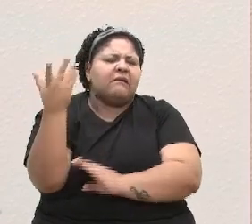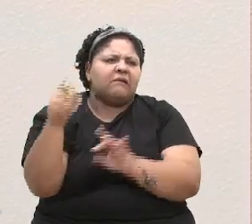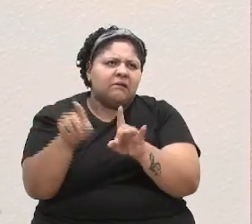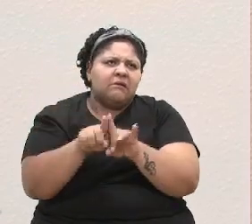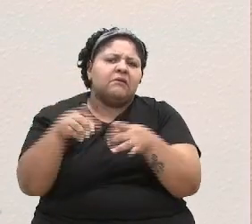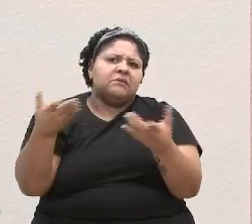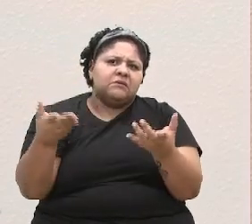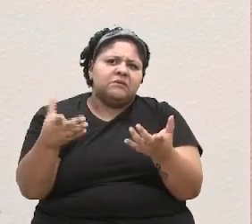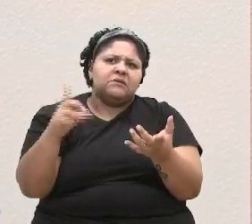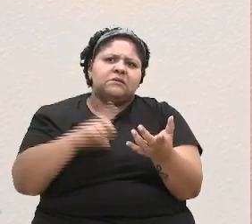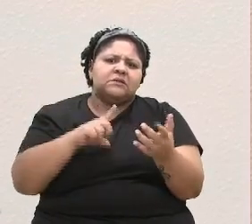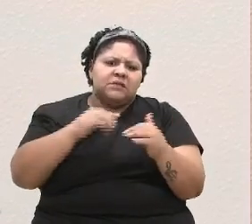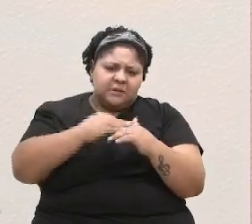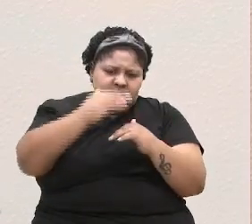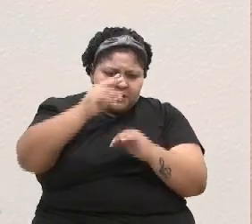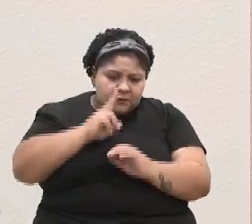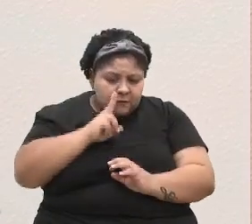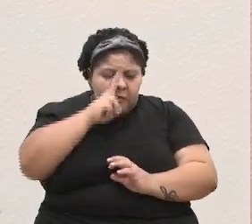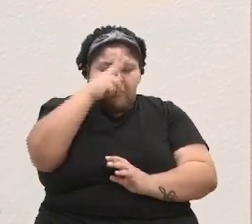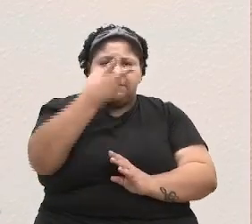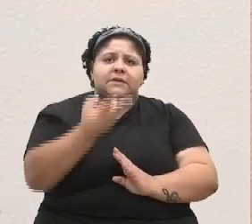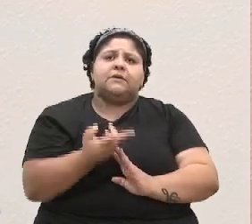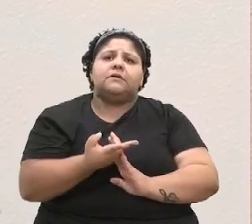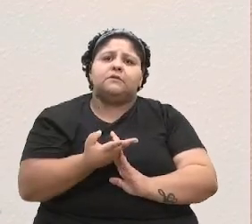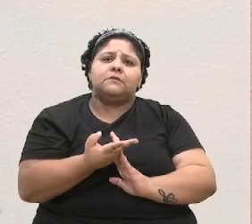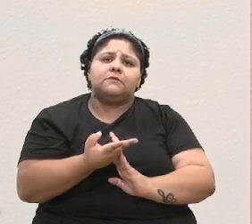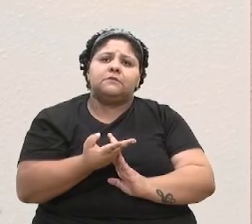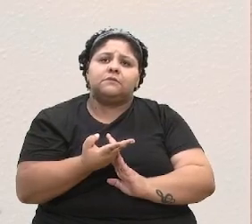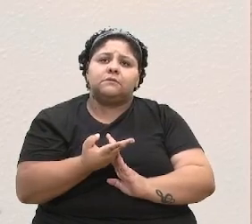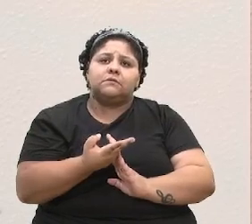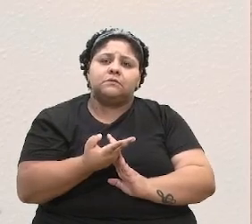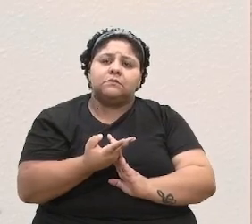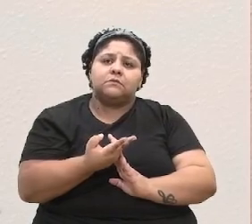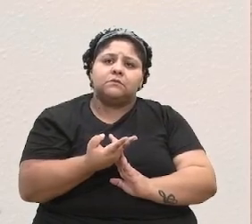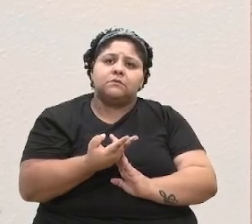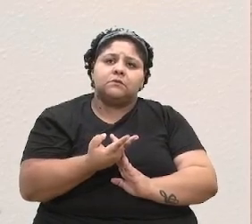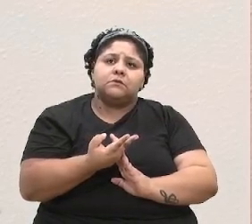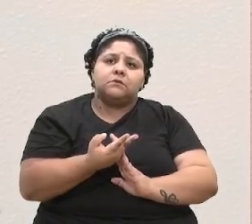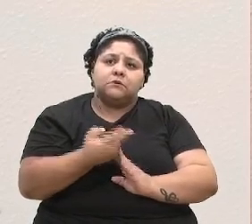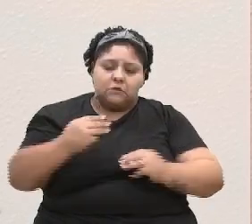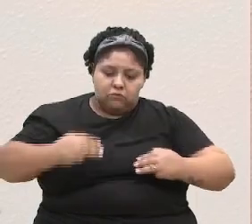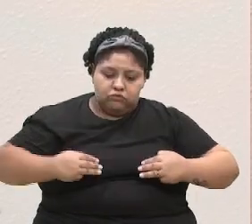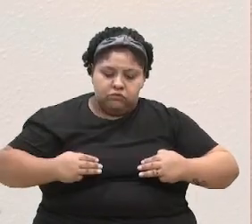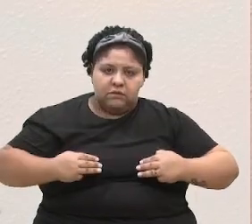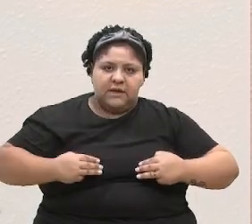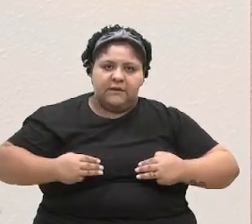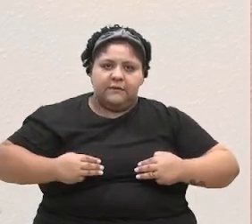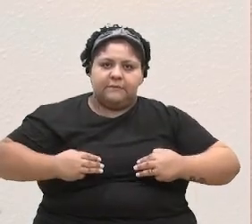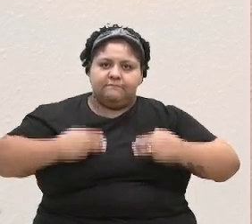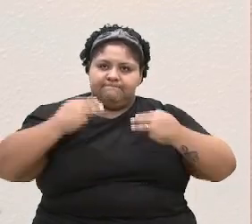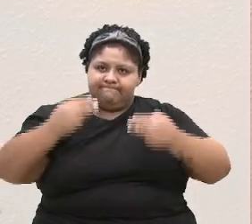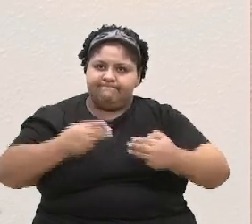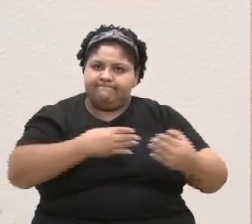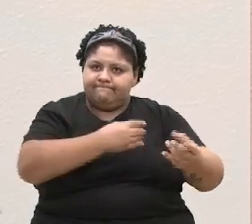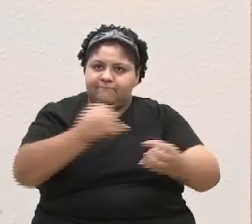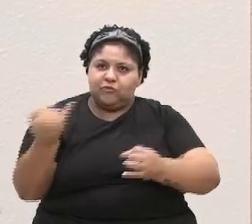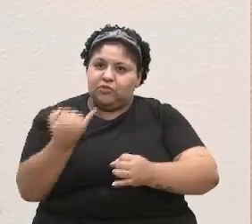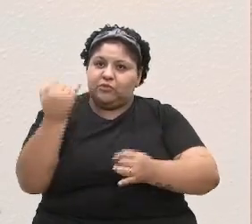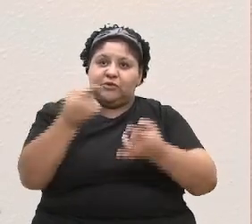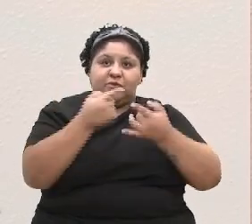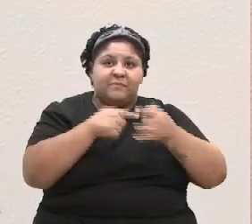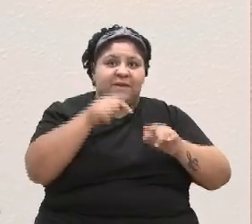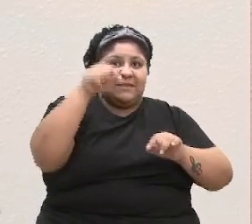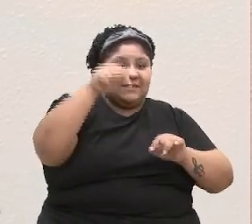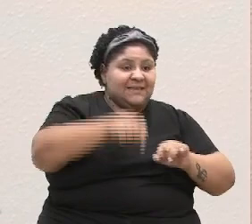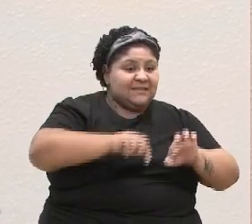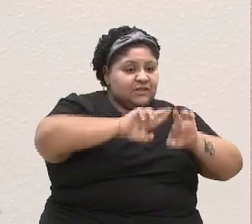Para a gente ter mais força ainda. As moções são muito importantes, mas essa é uma moção muito diferente que a gente